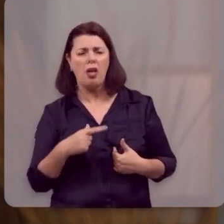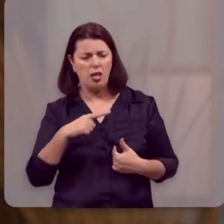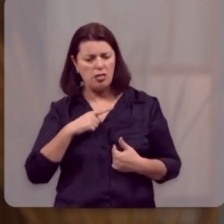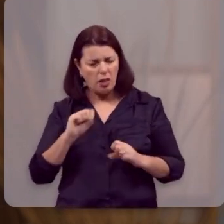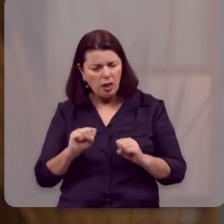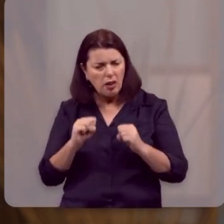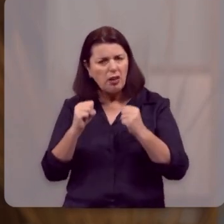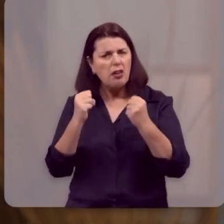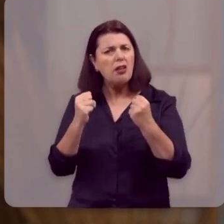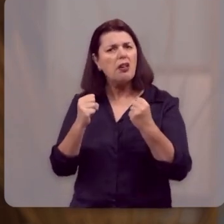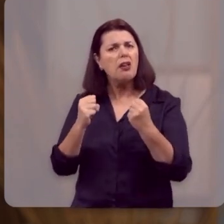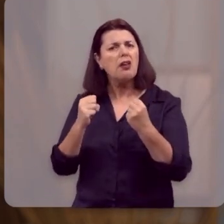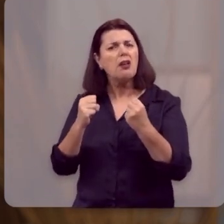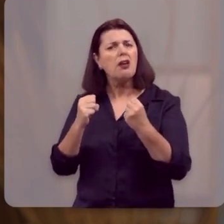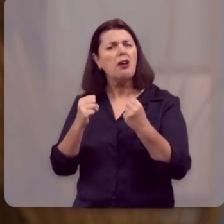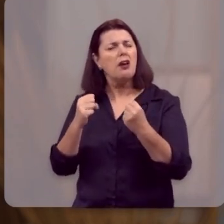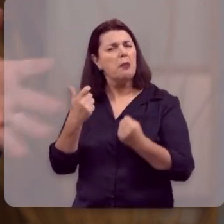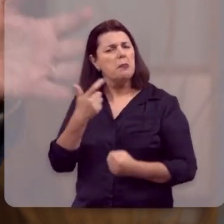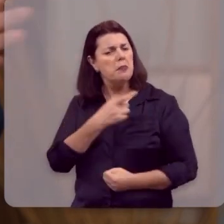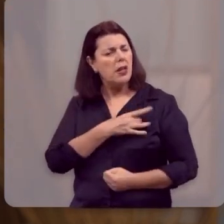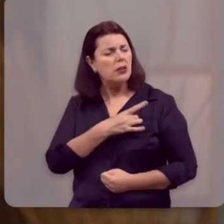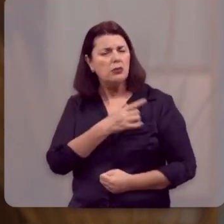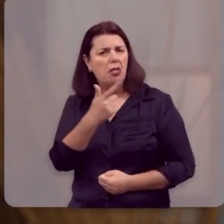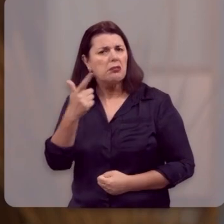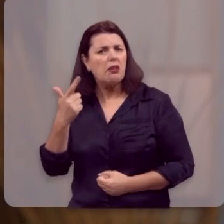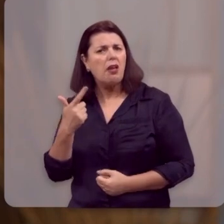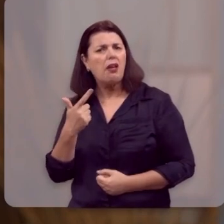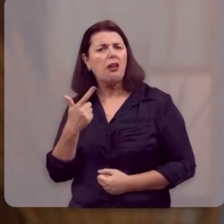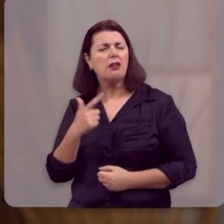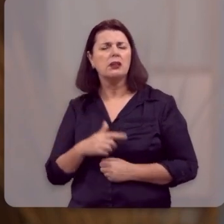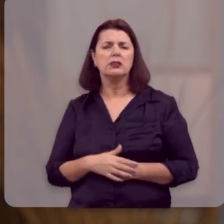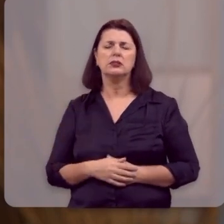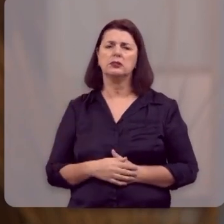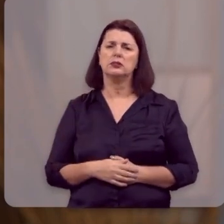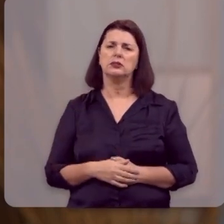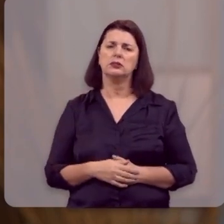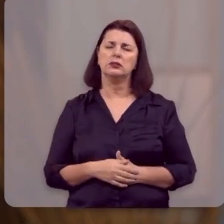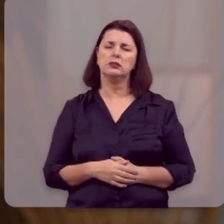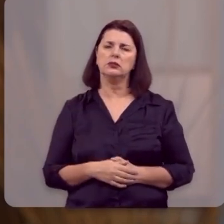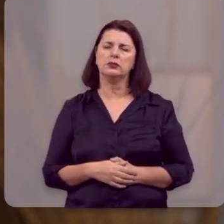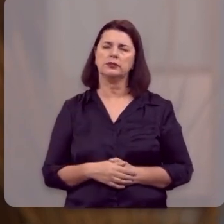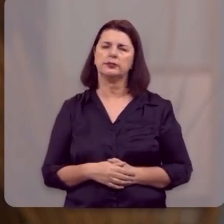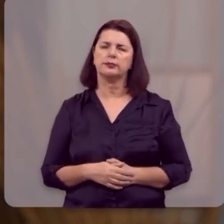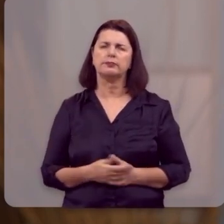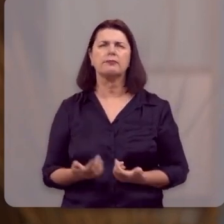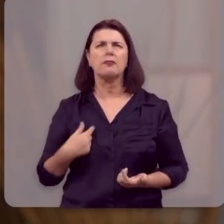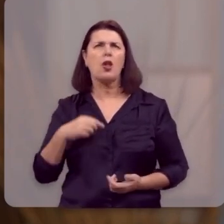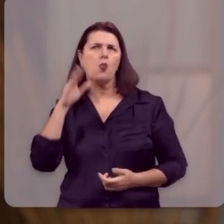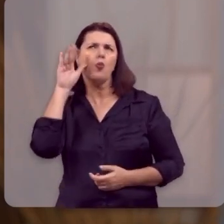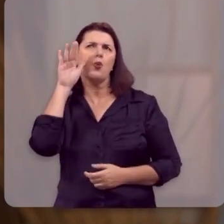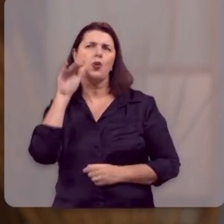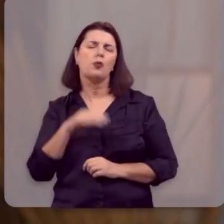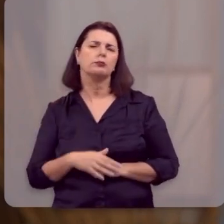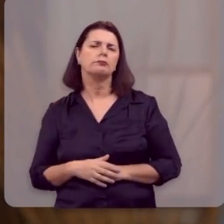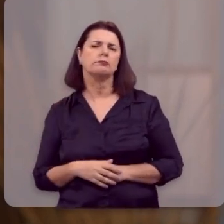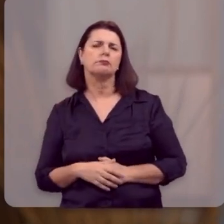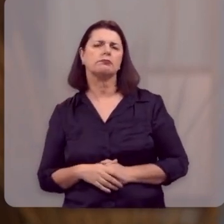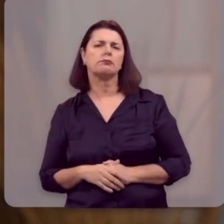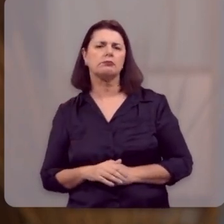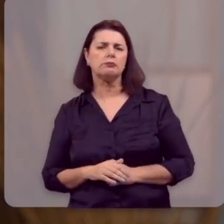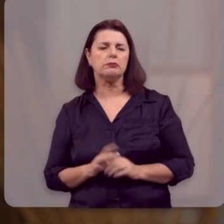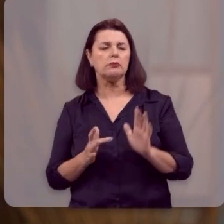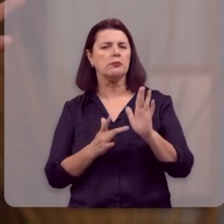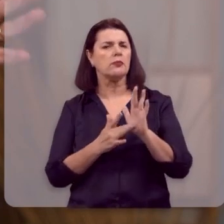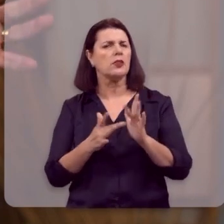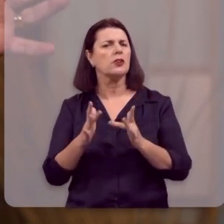Tenham bom ânimo. Não tenham medo. O que eu acho curioso é